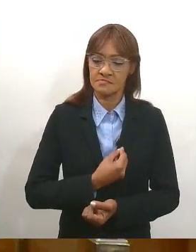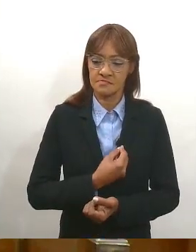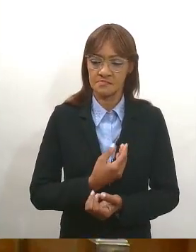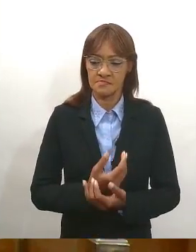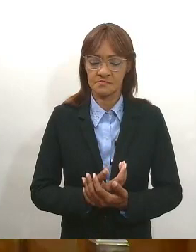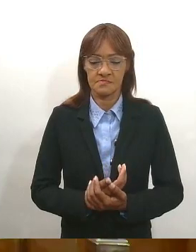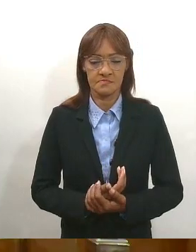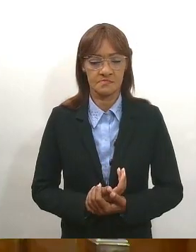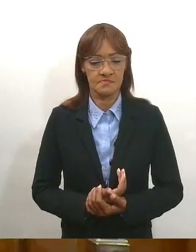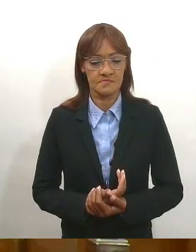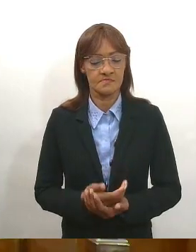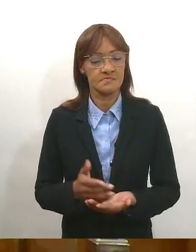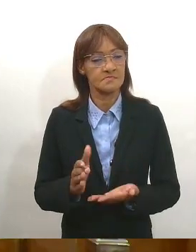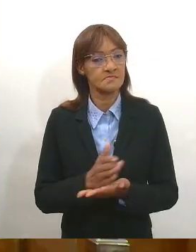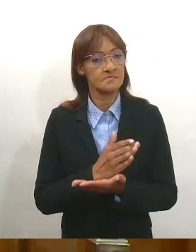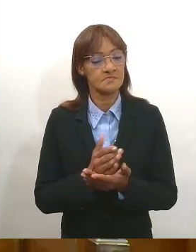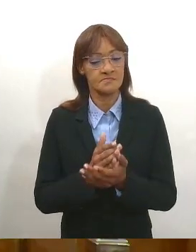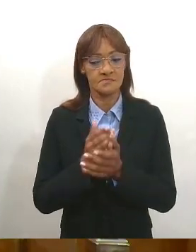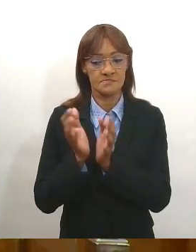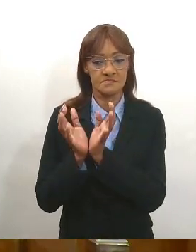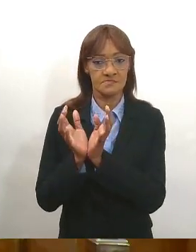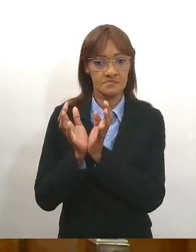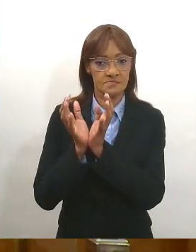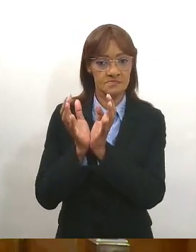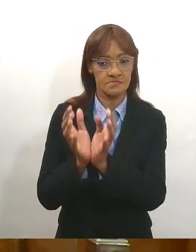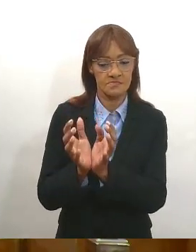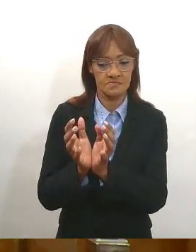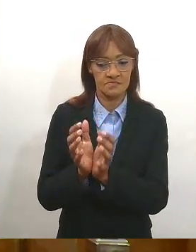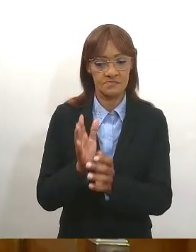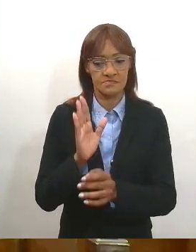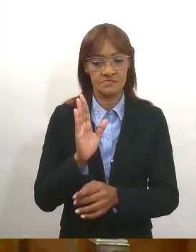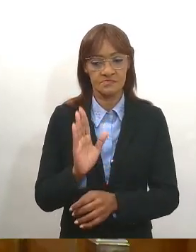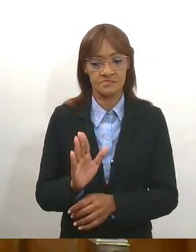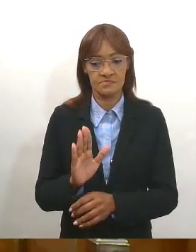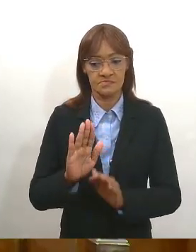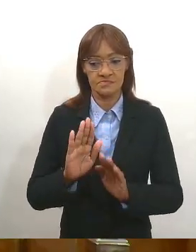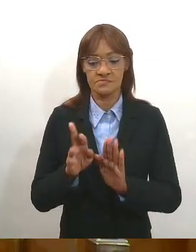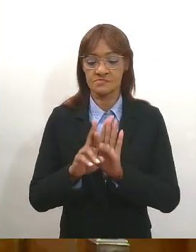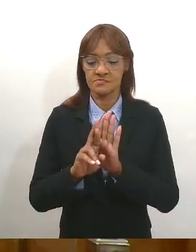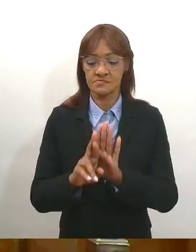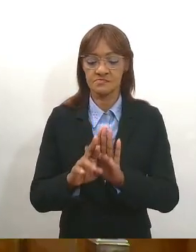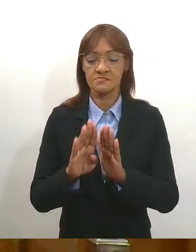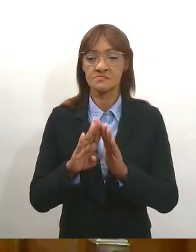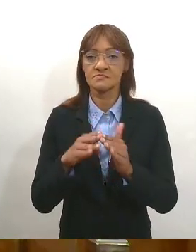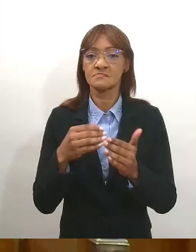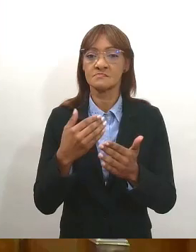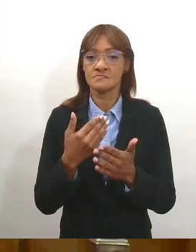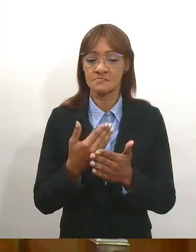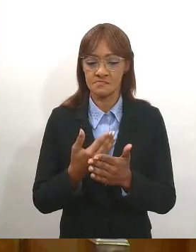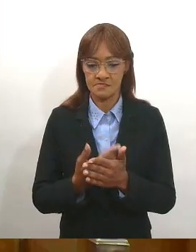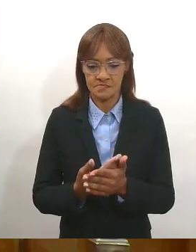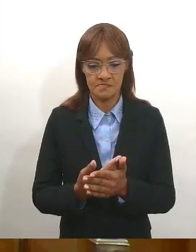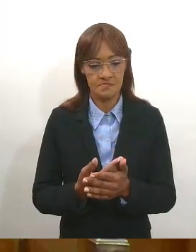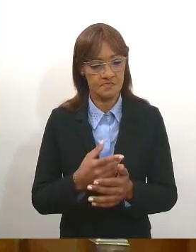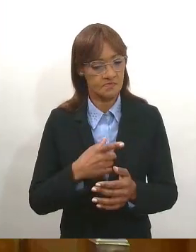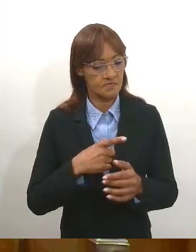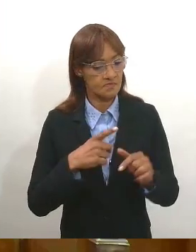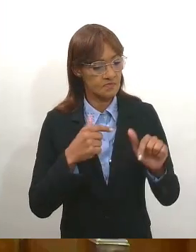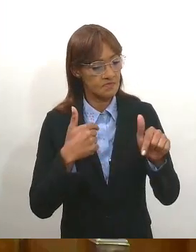escola, representantes de escolas que desenvolvem um trabalho ligado a uma